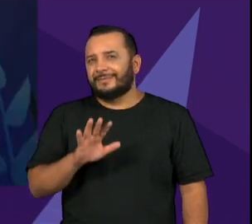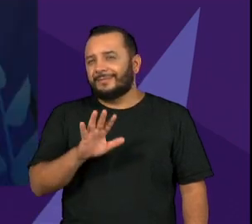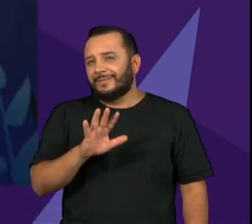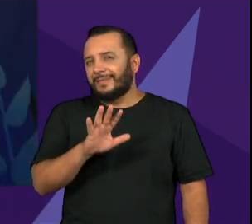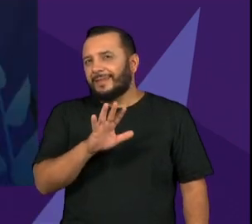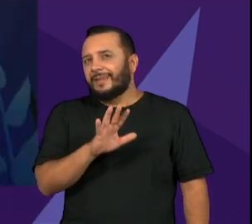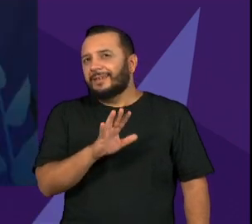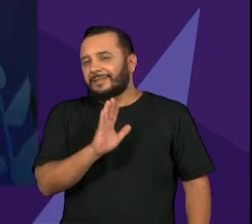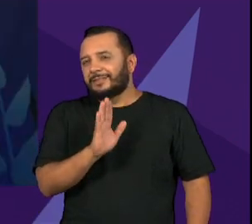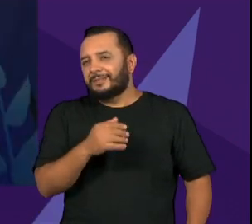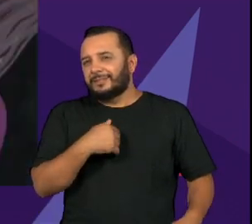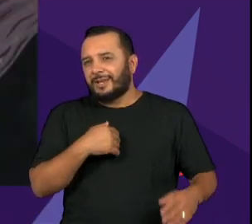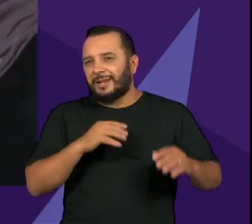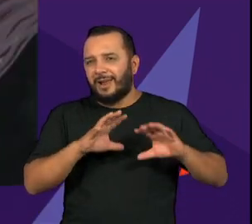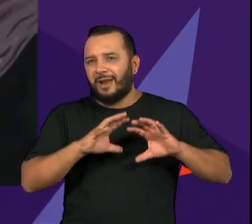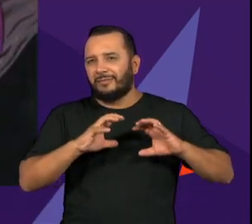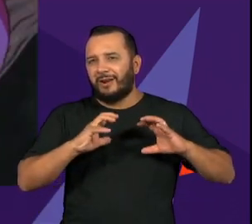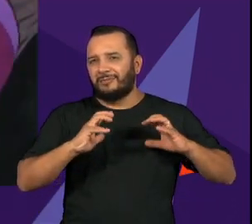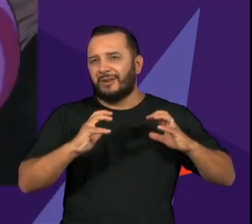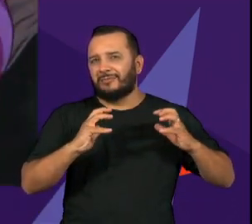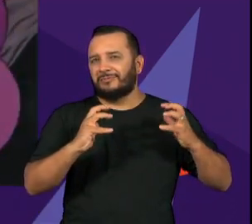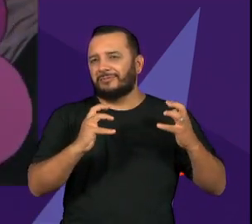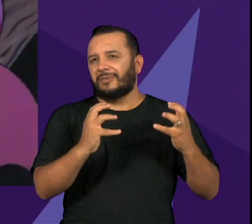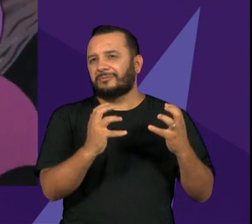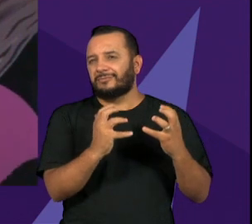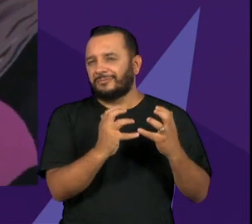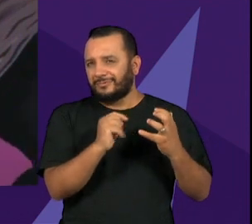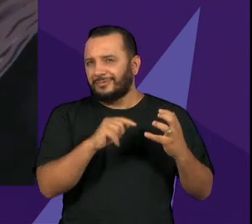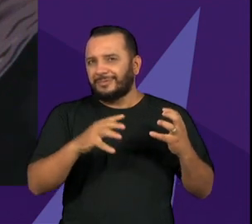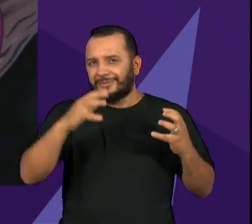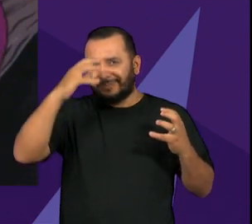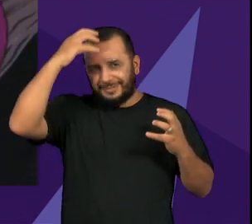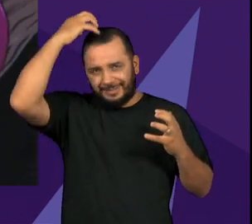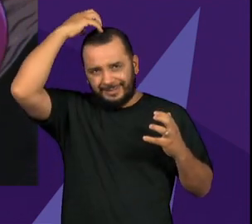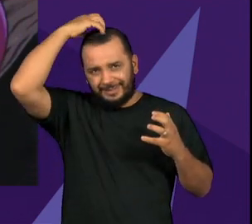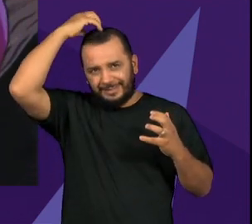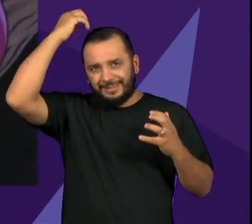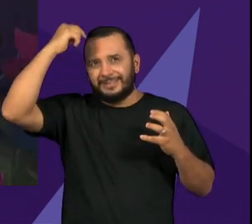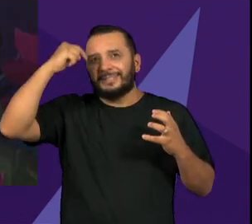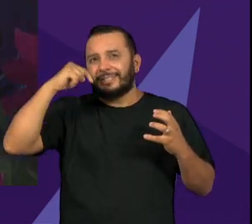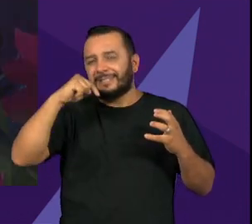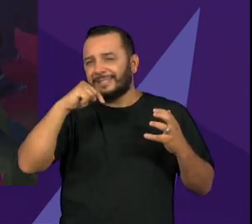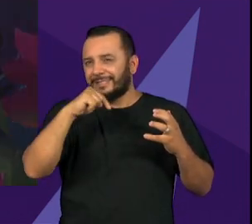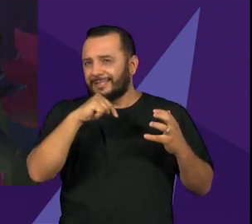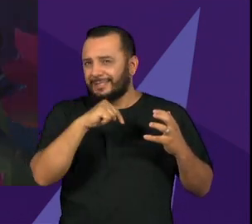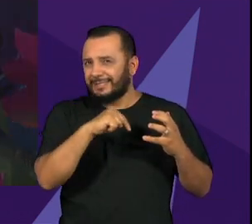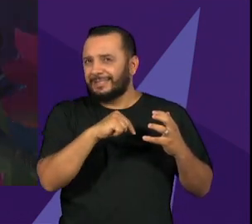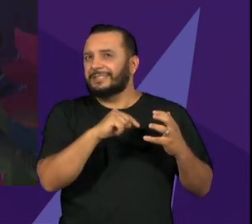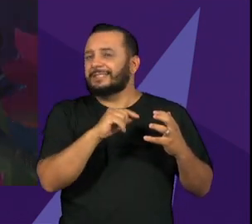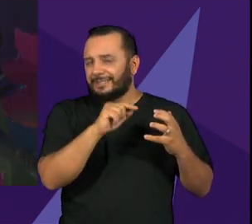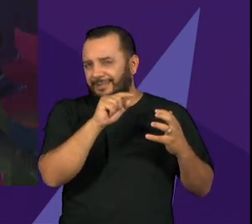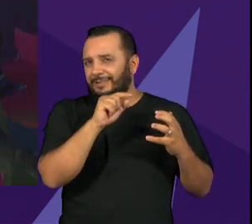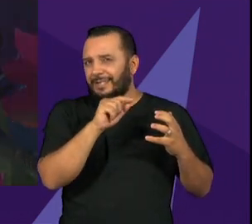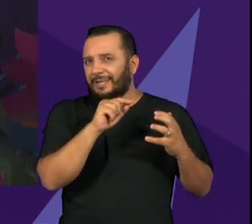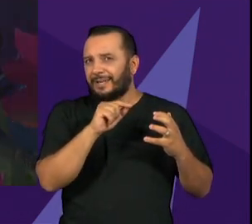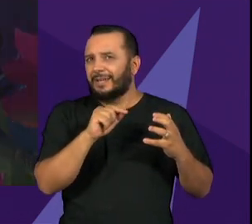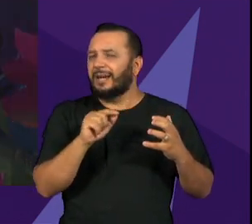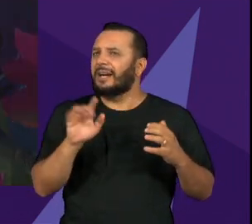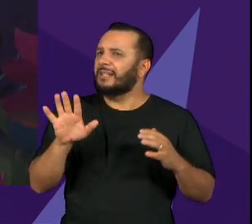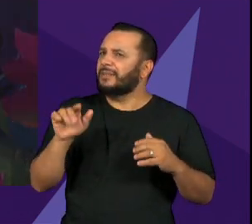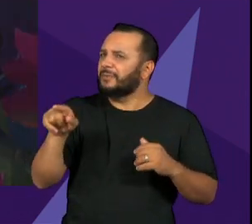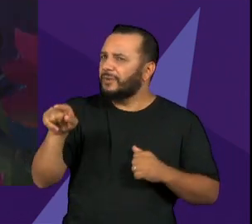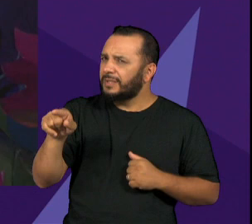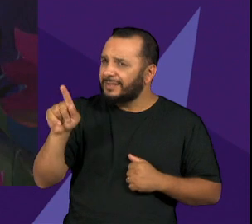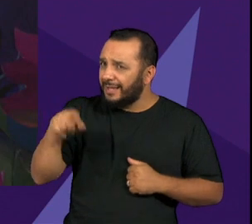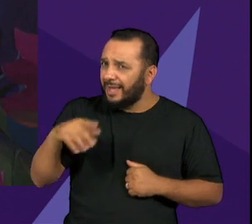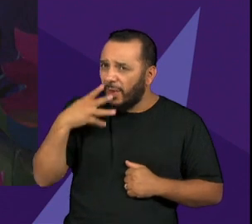Gato dente tu, se já in your wave. Você é